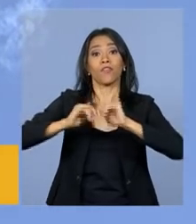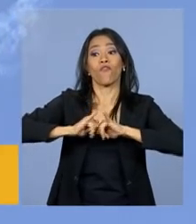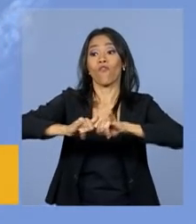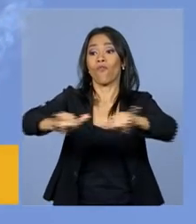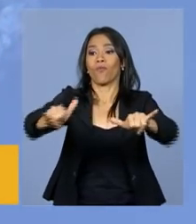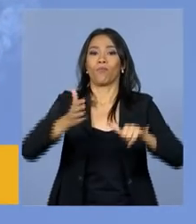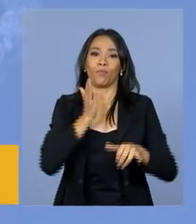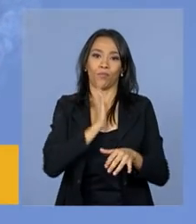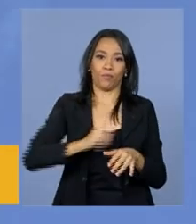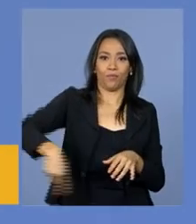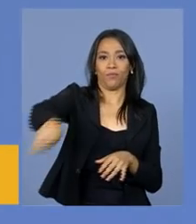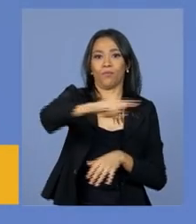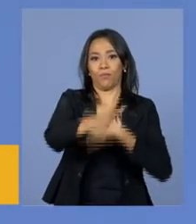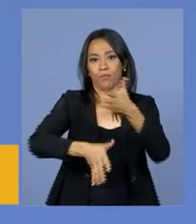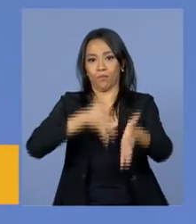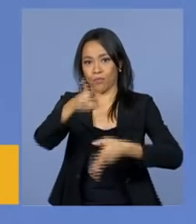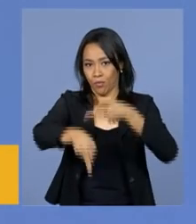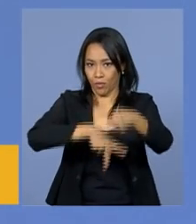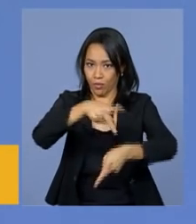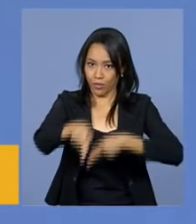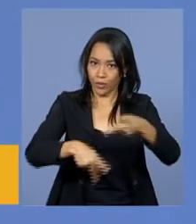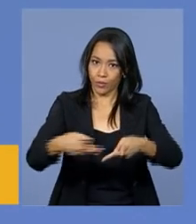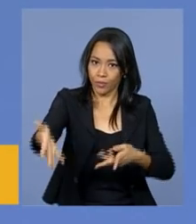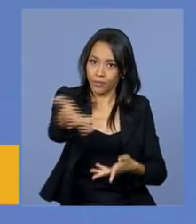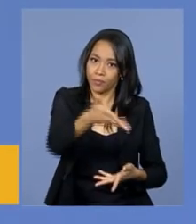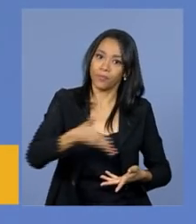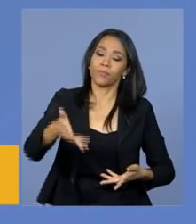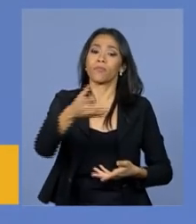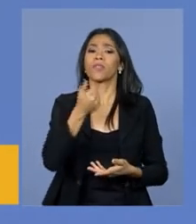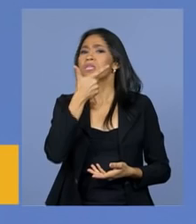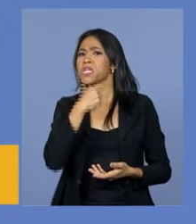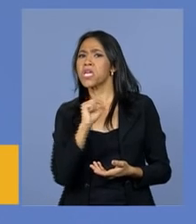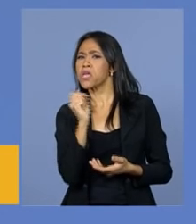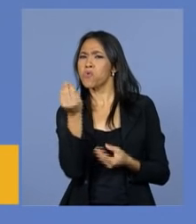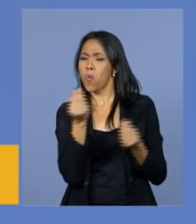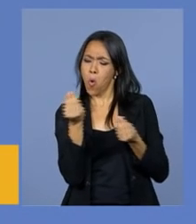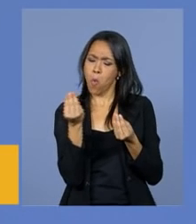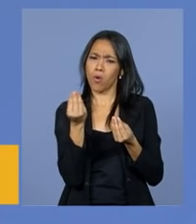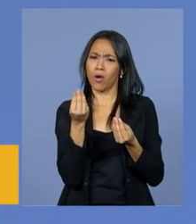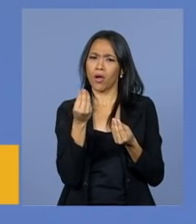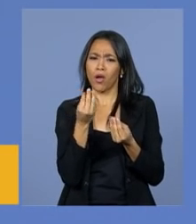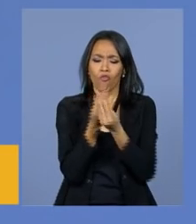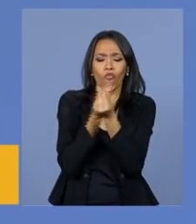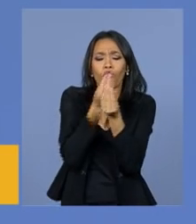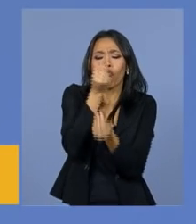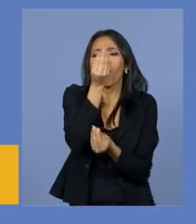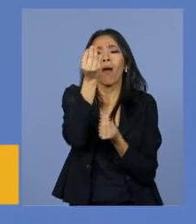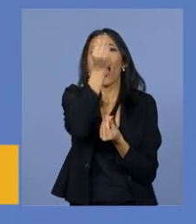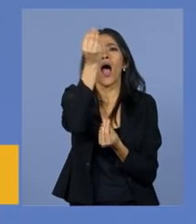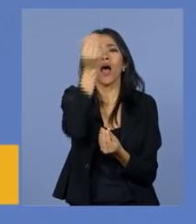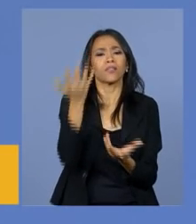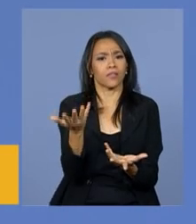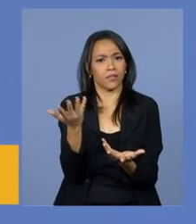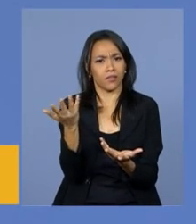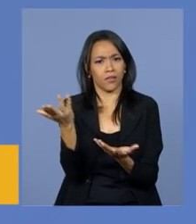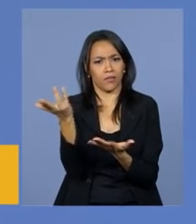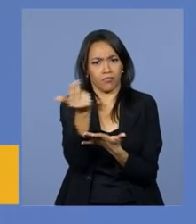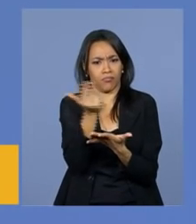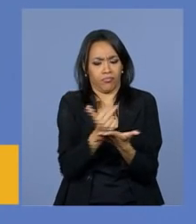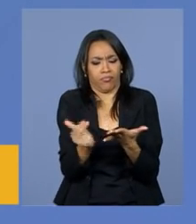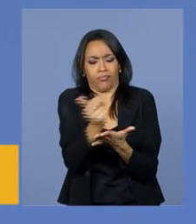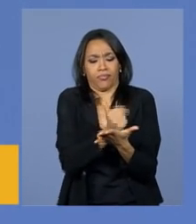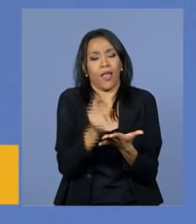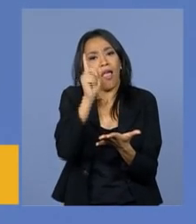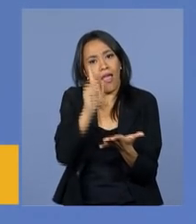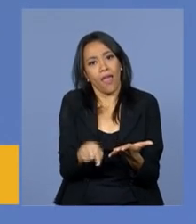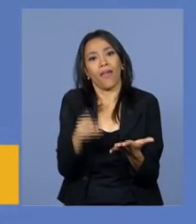é ecológica. E quem desenvolveu o sistema de escrita com fumaça nos céus foi um anjo da guarda. Anjo da guarda são os